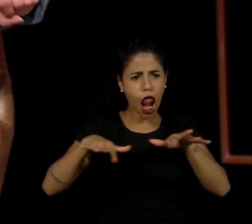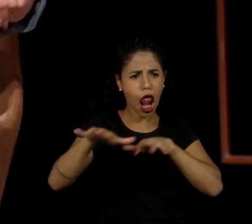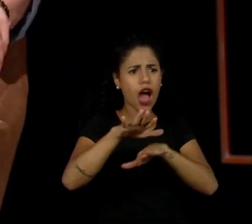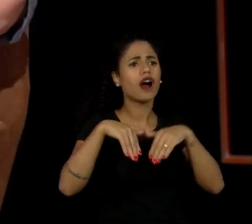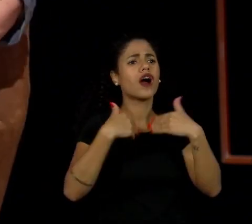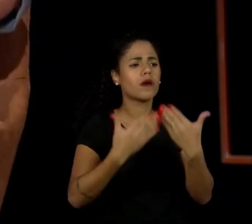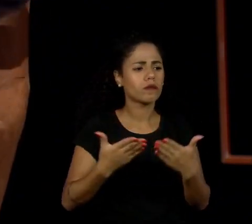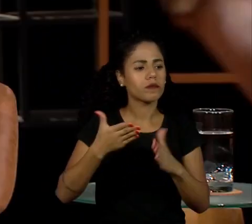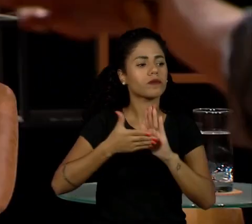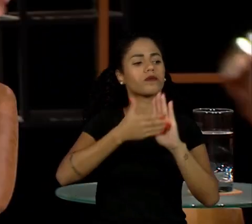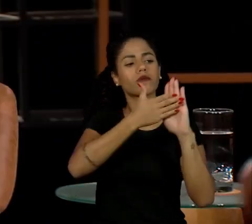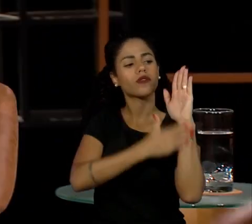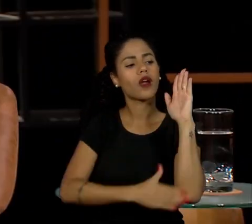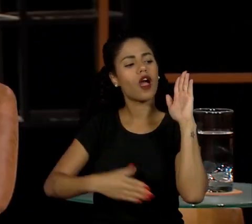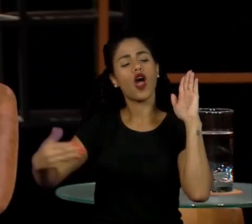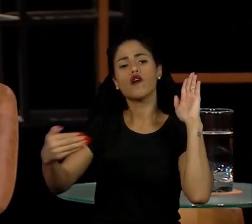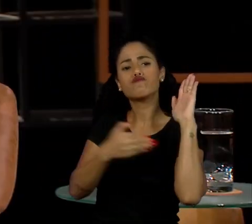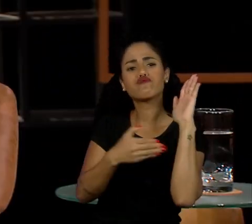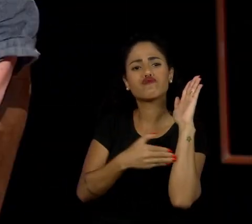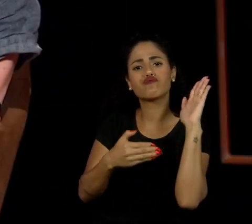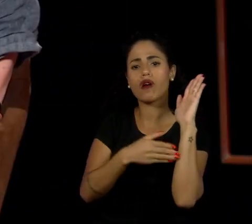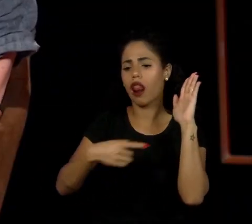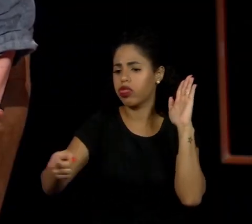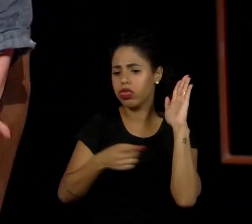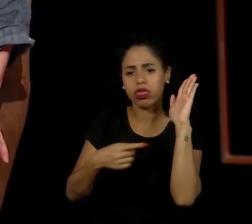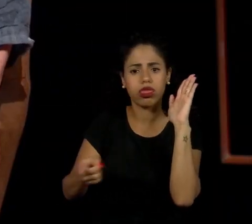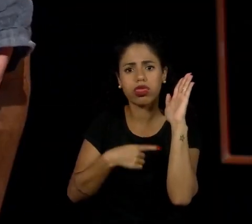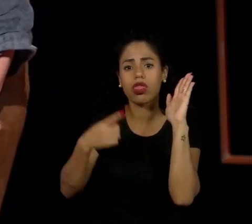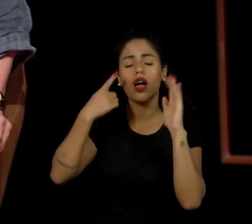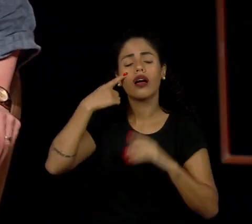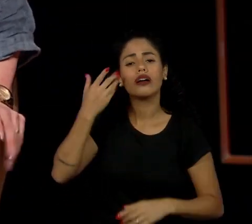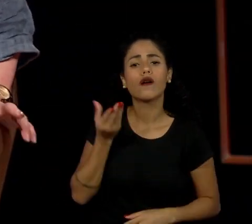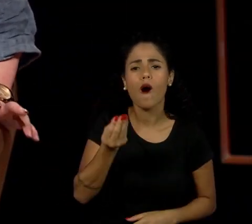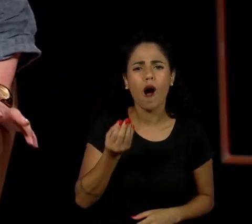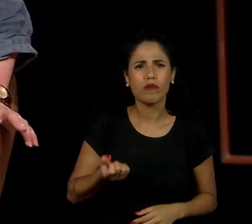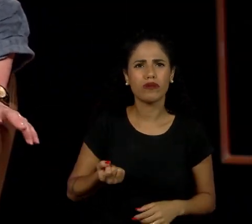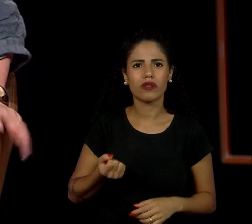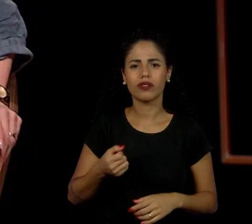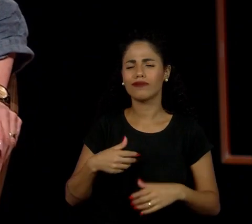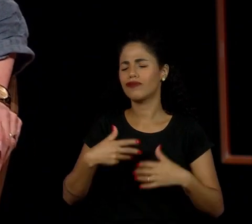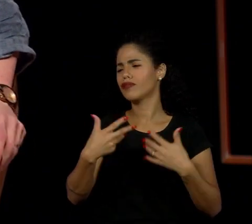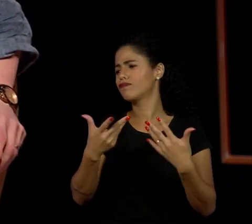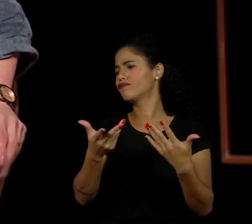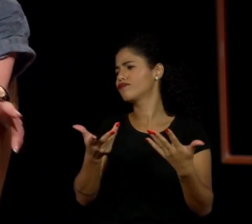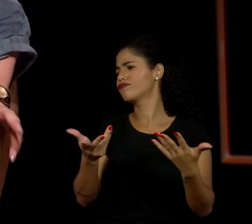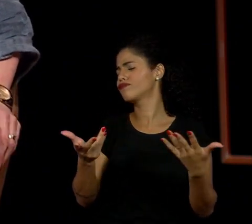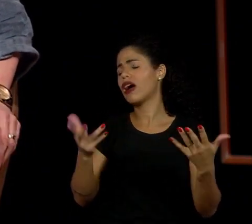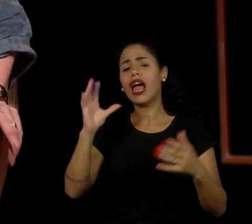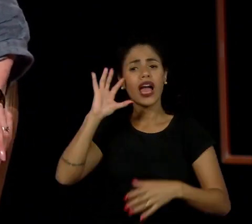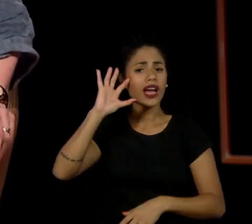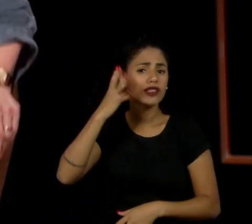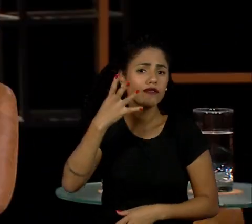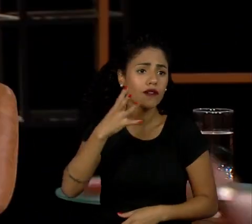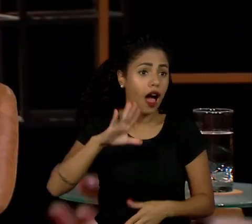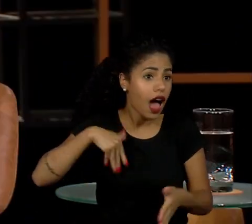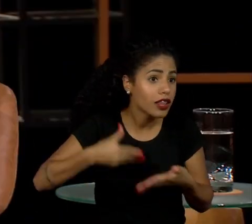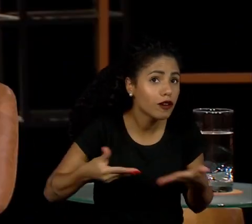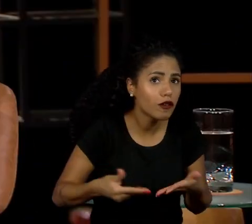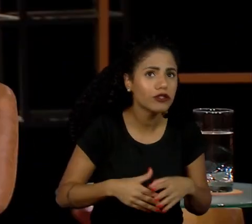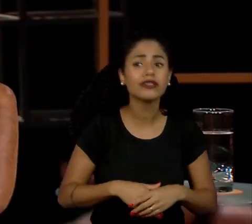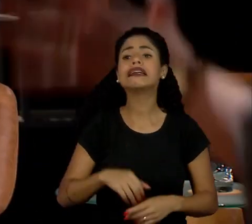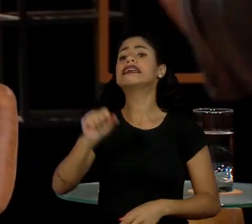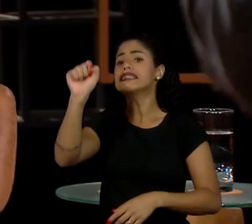escapar. Rebate, né? Rebate. E, menino, foi uma maravilha, solucionou. Até hoje. Não,